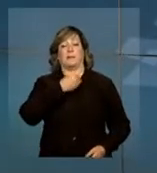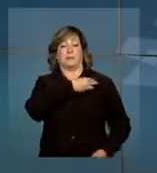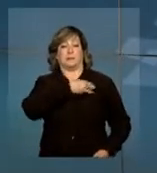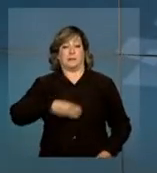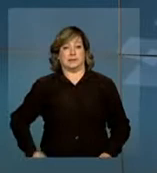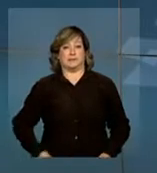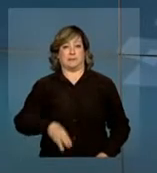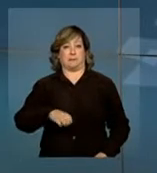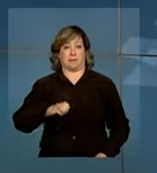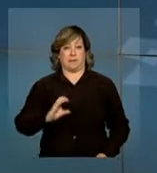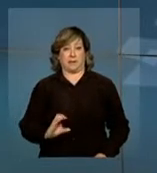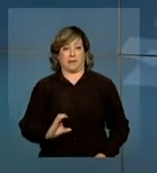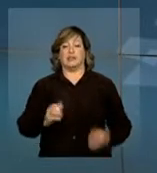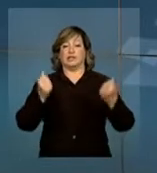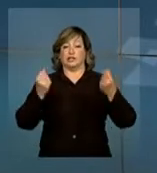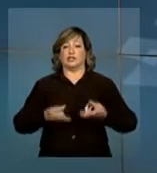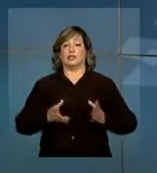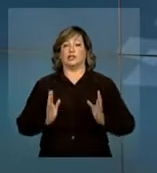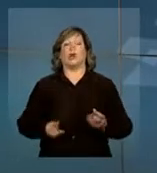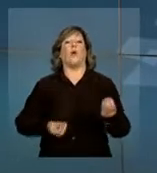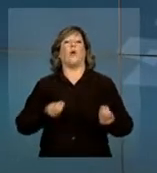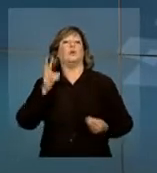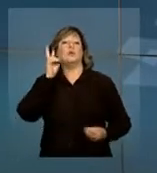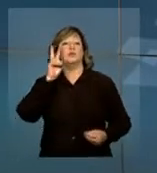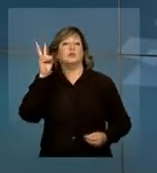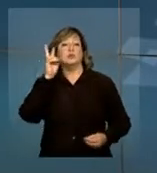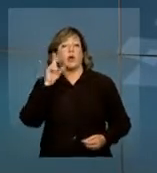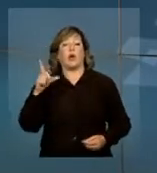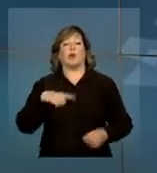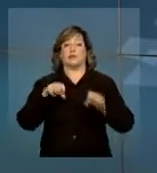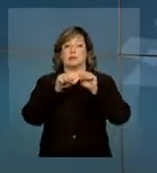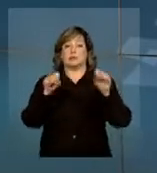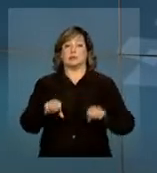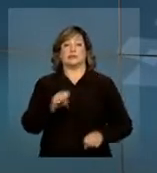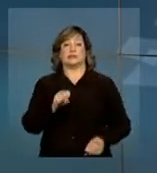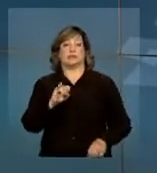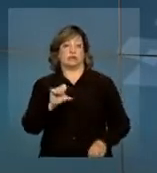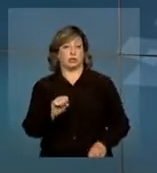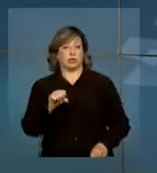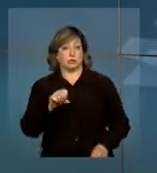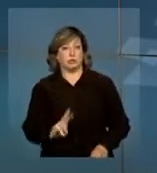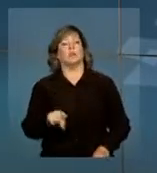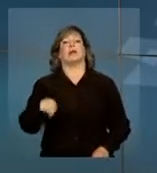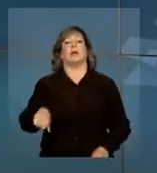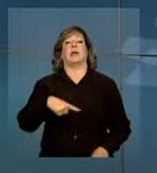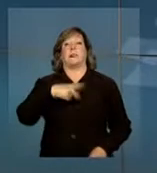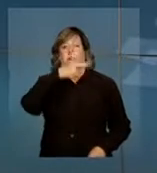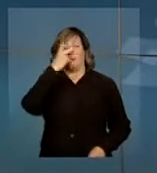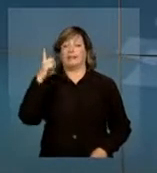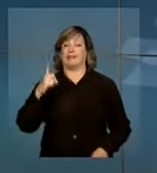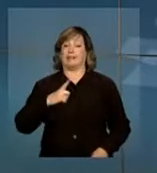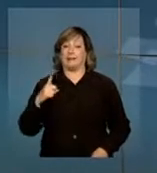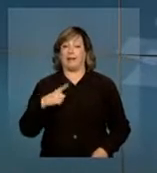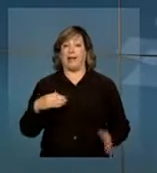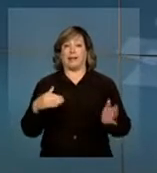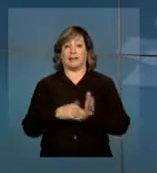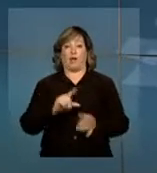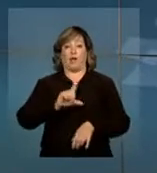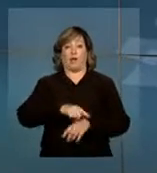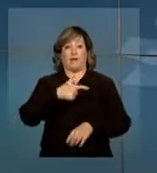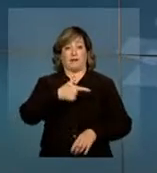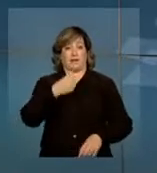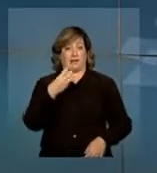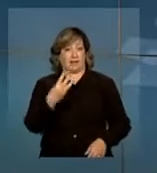da Educação aloizio Mercadante sobre o sistema de seleção unificada o Sisu os candidatos têm até as